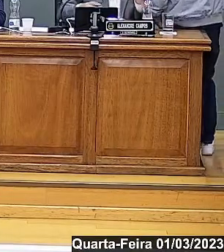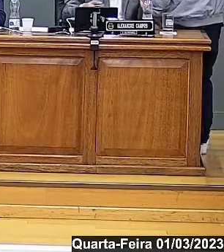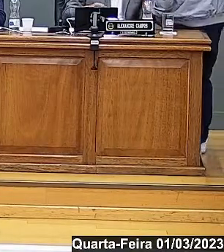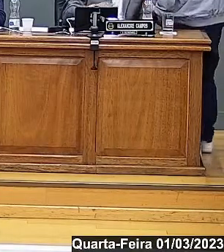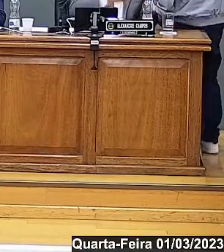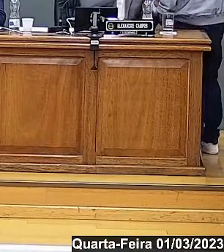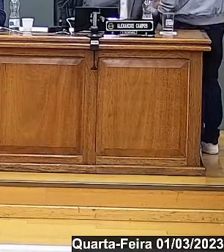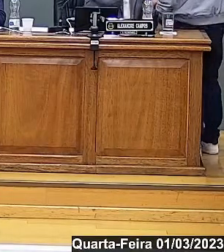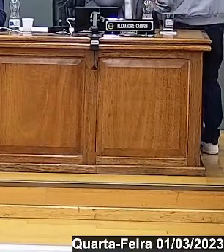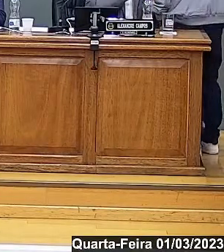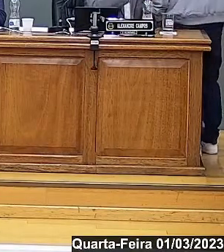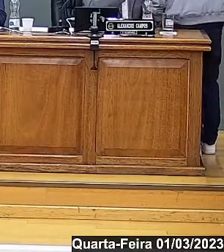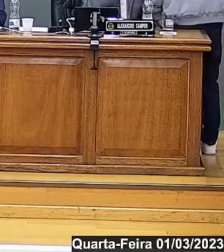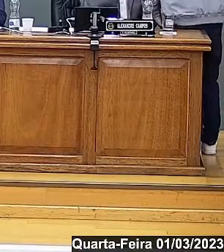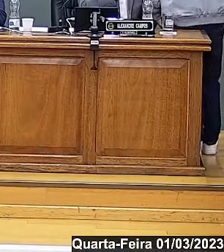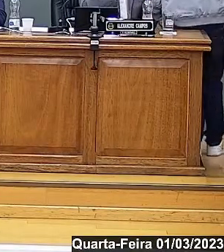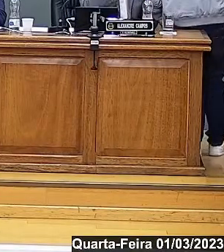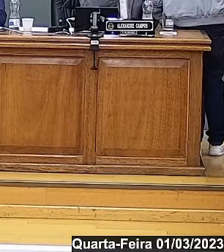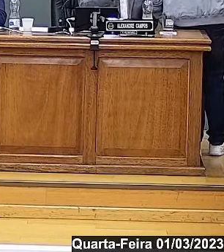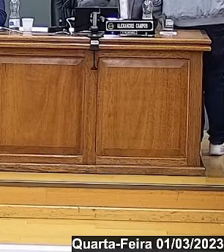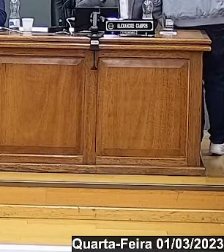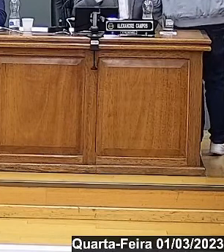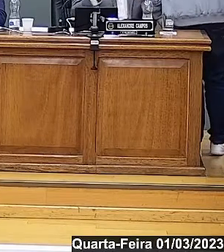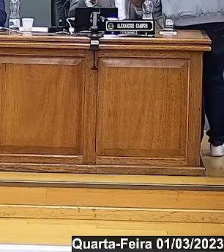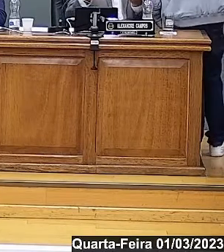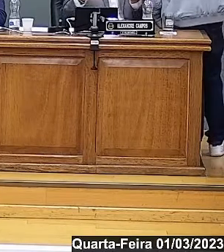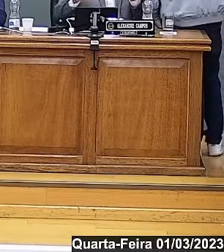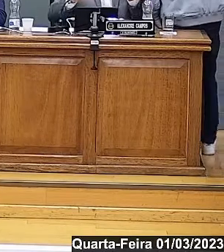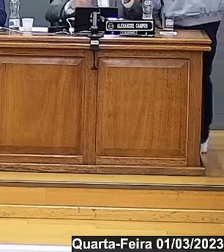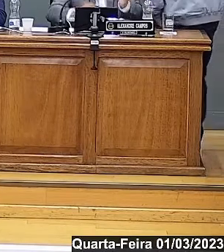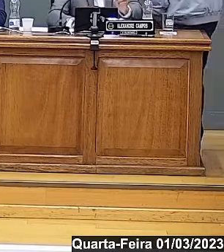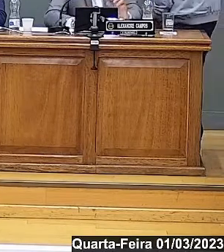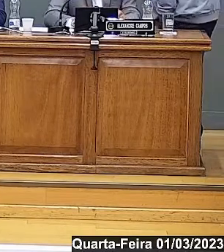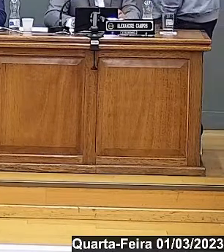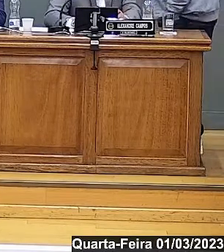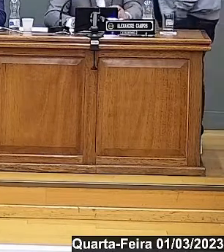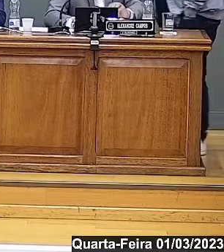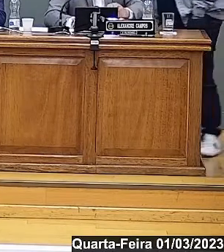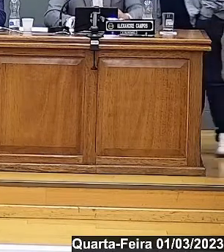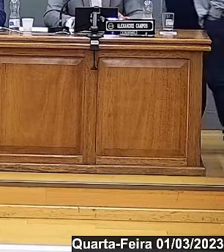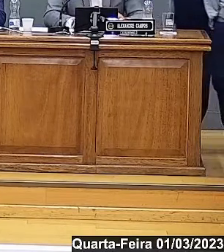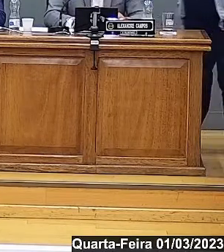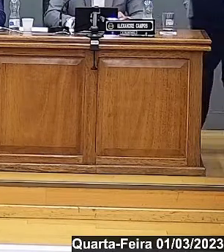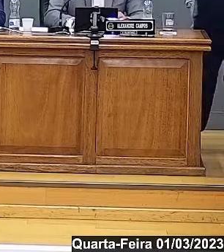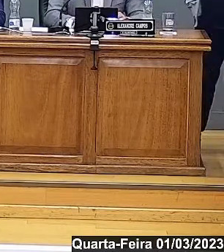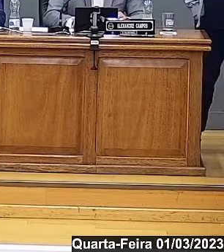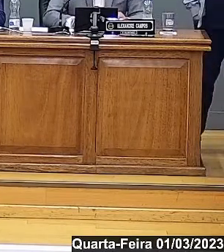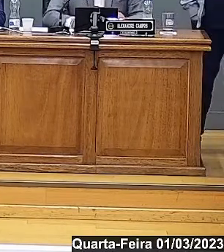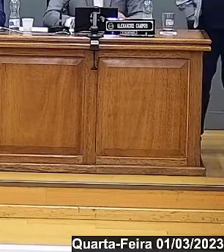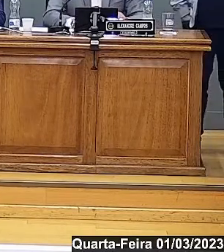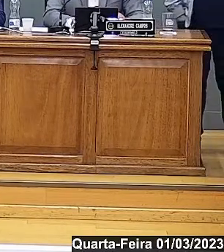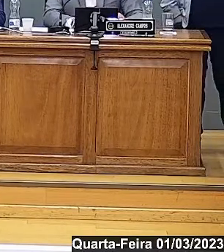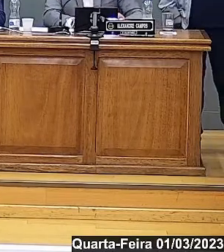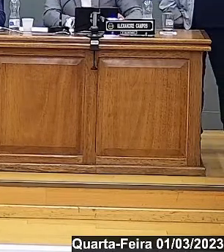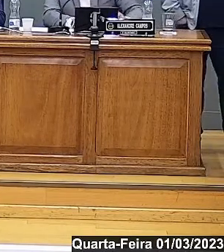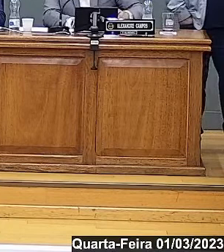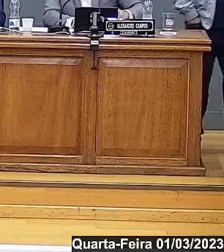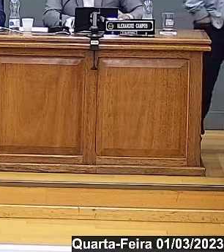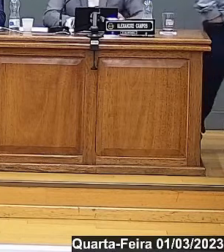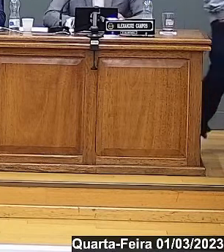Renato, pela ordem, presidente. Com a palavra, o vereador Adalto. Apareceu agora. Obrigado. Apareceu agora.